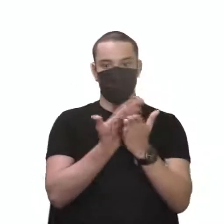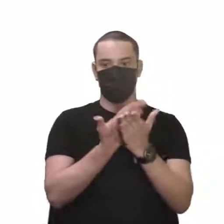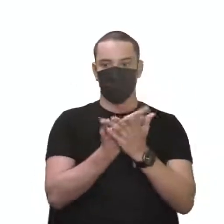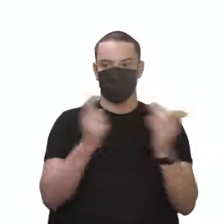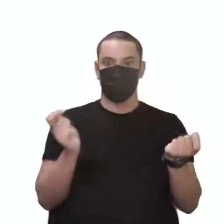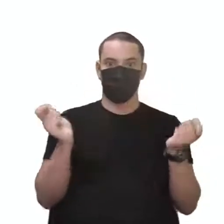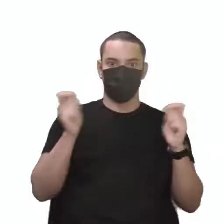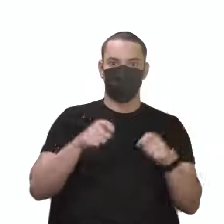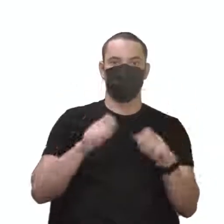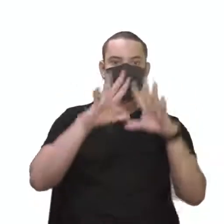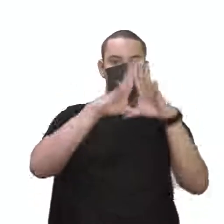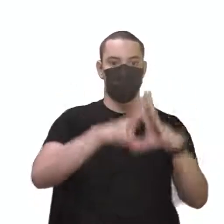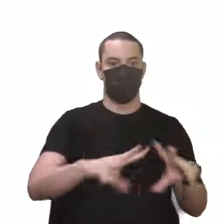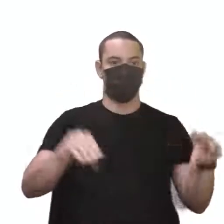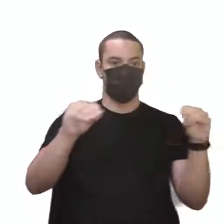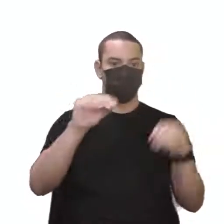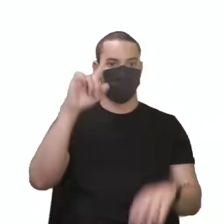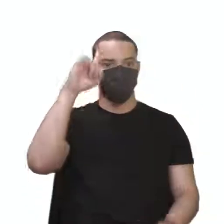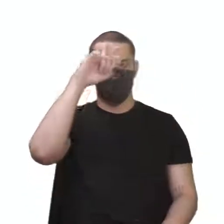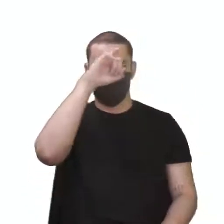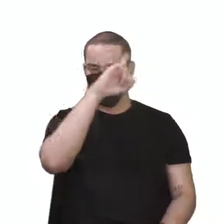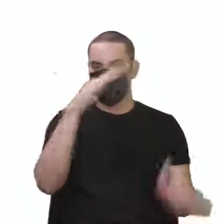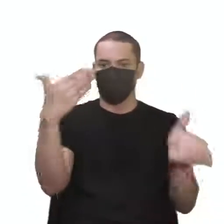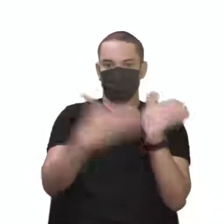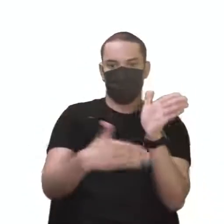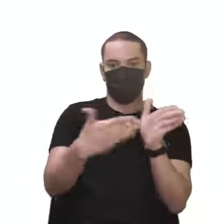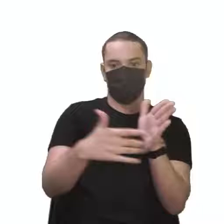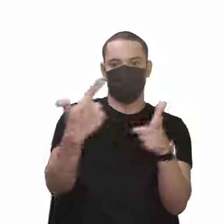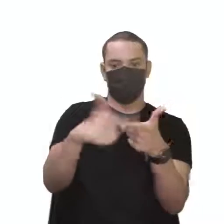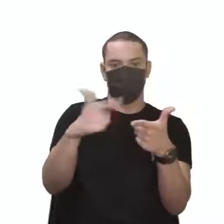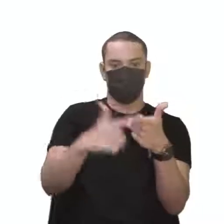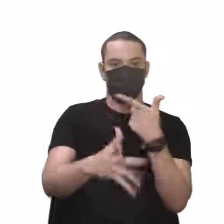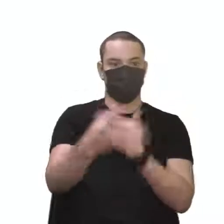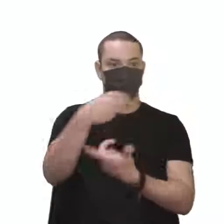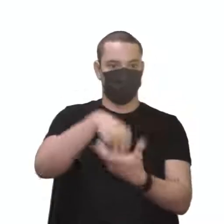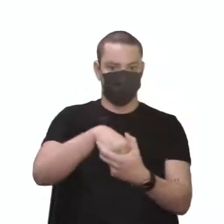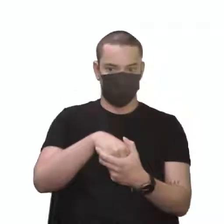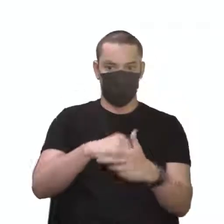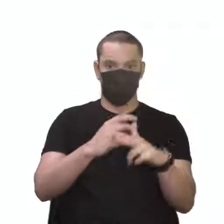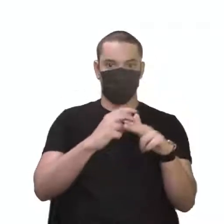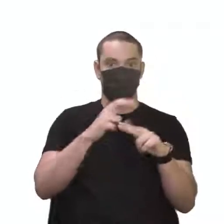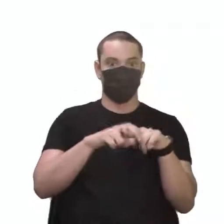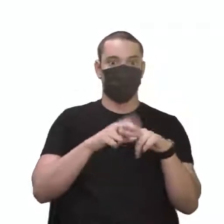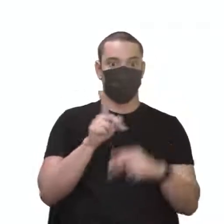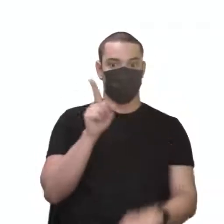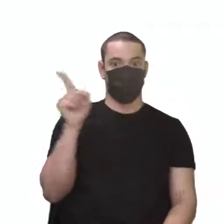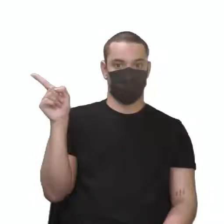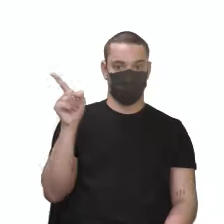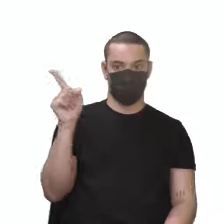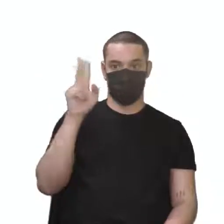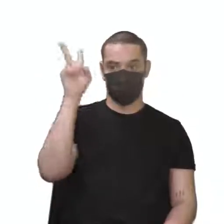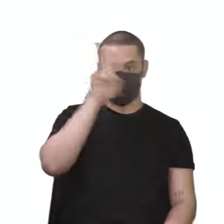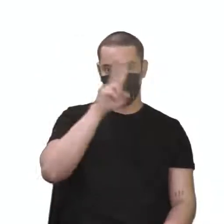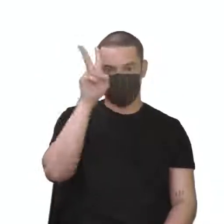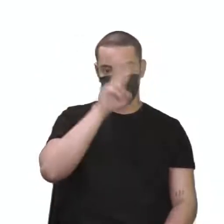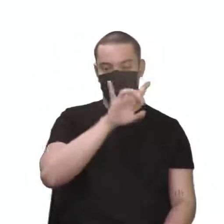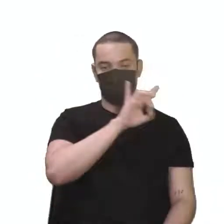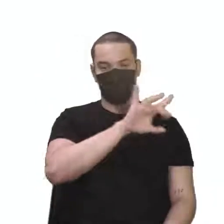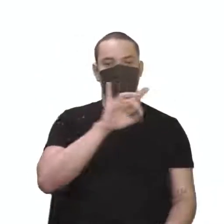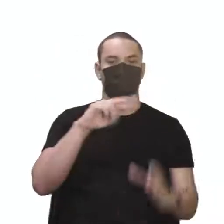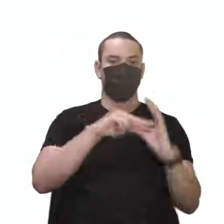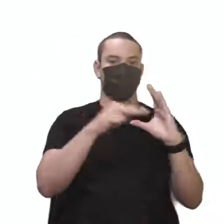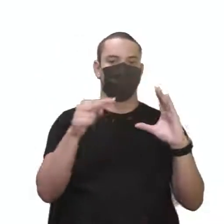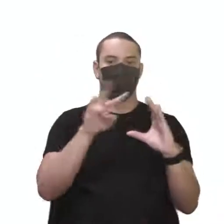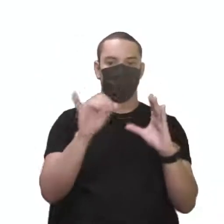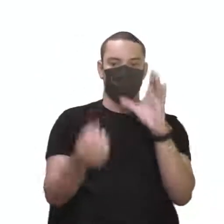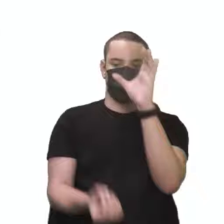poder sanar essa dificuldade, esse problema nesse organismo. Então, olha aqui no nosso quadro, diz assim, lembre-se que cada gene,